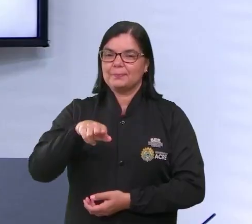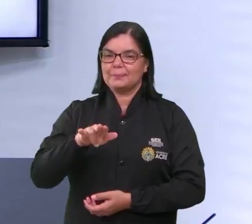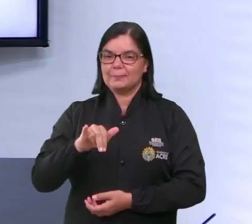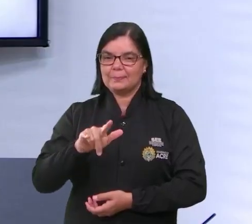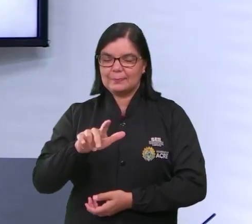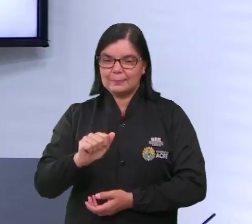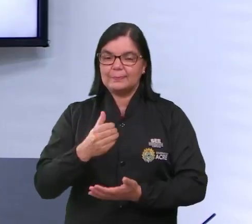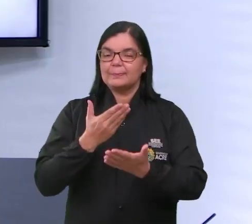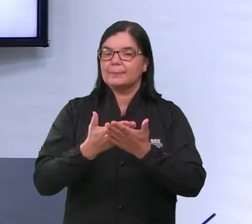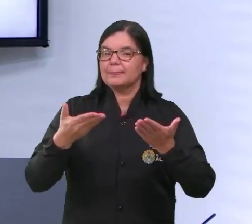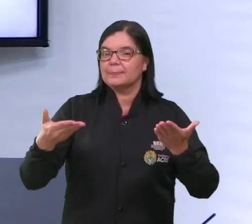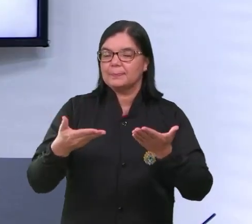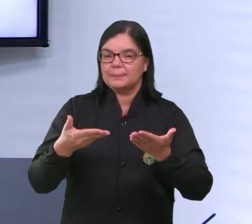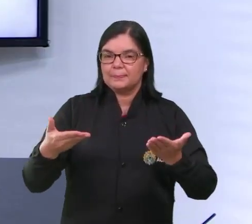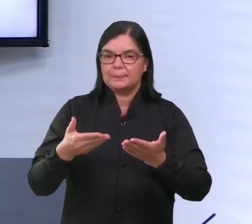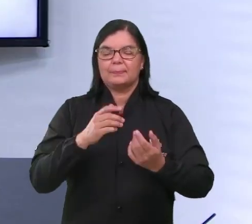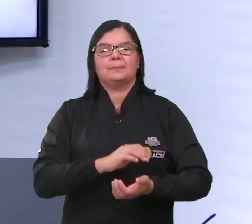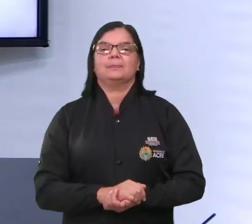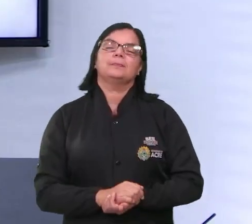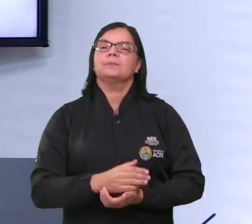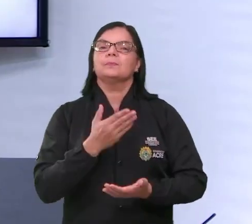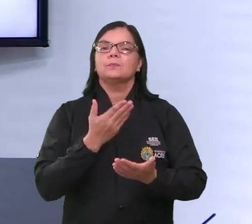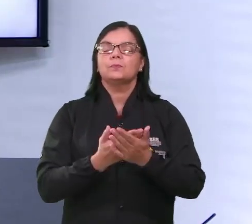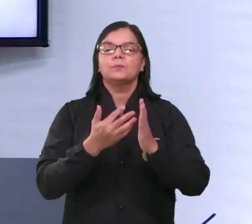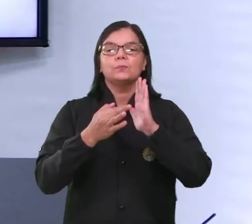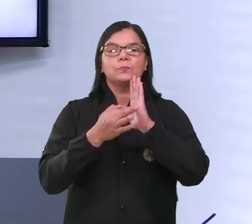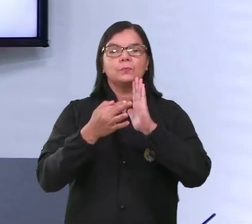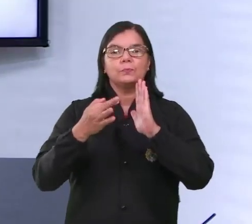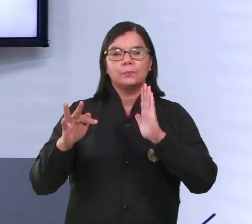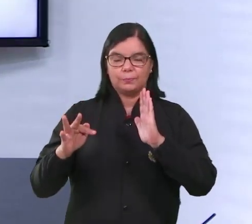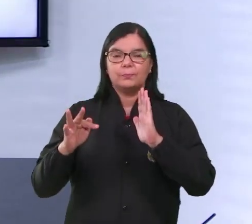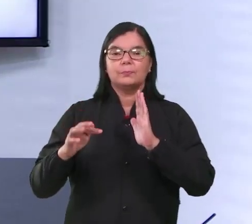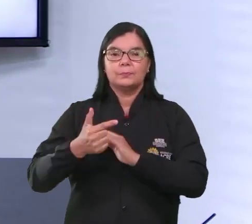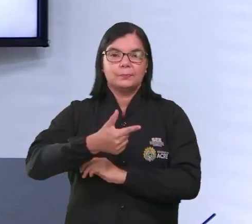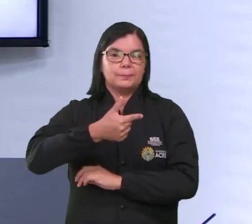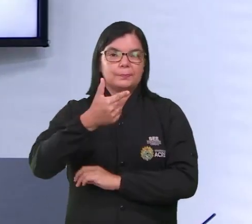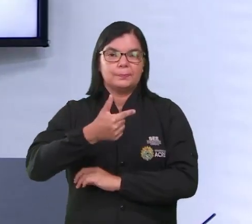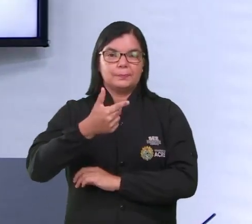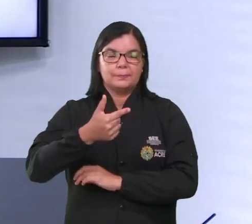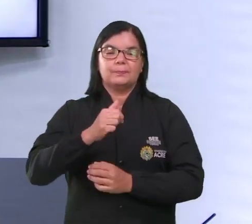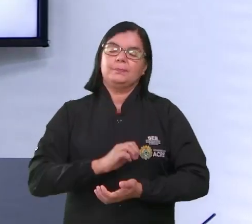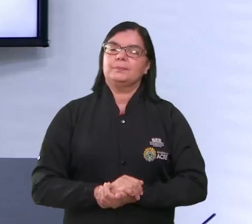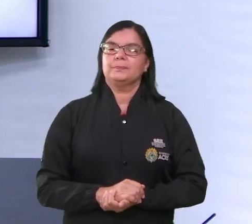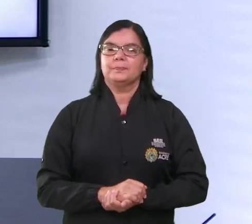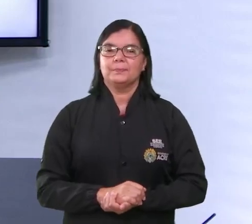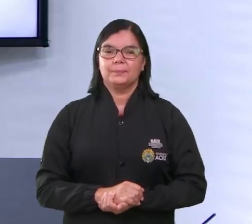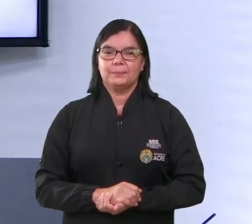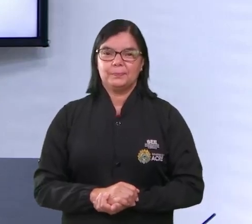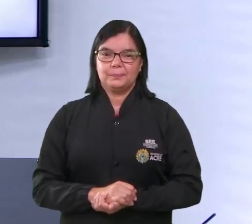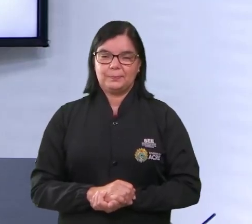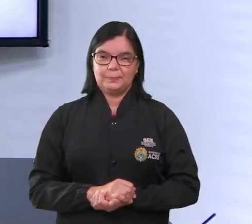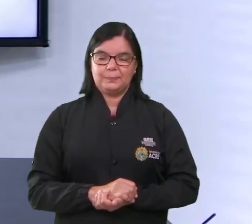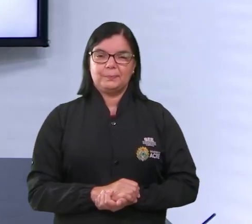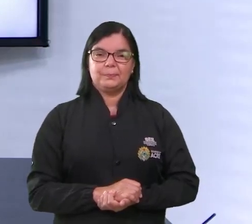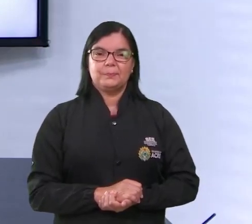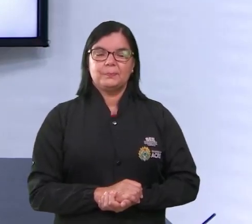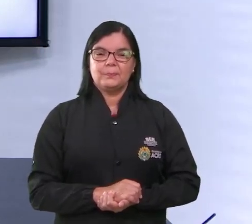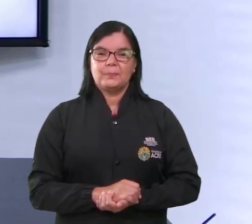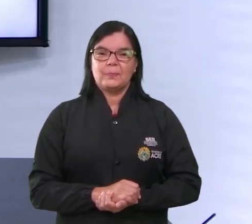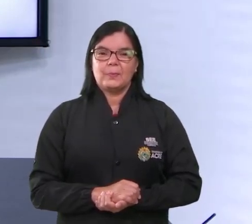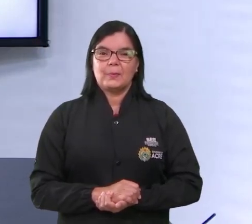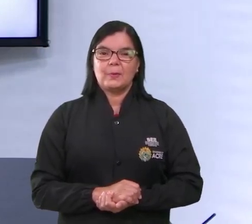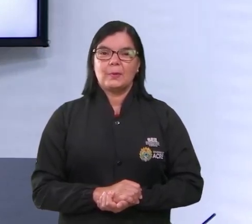na aula de hoje estudaremos sobre função quadrática ou função do segundo